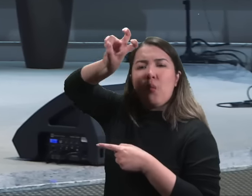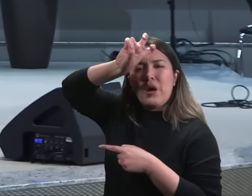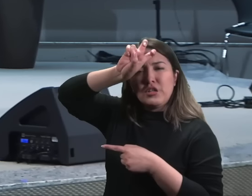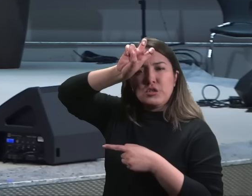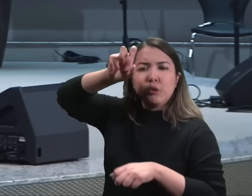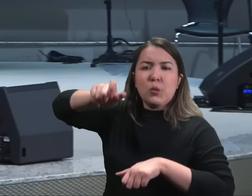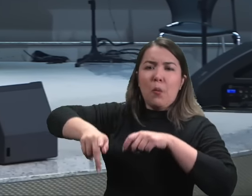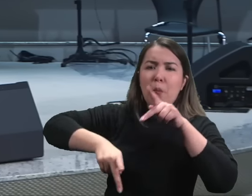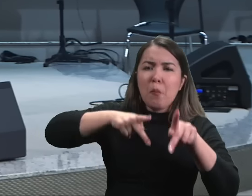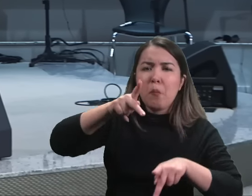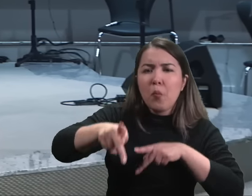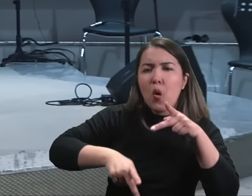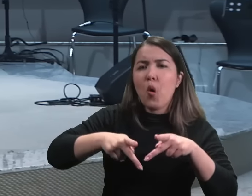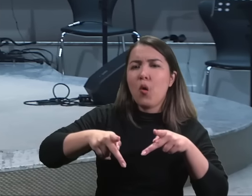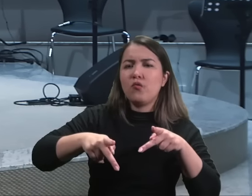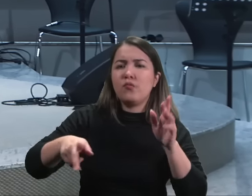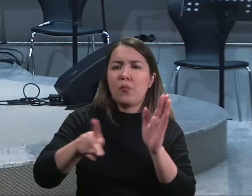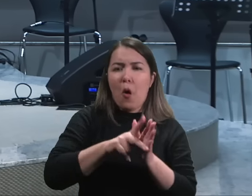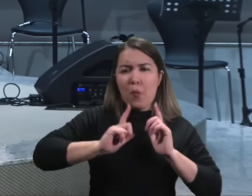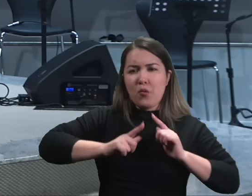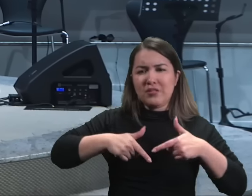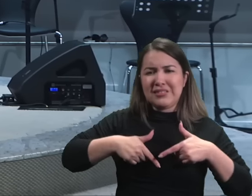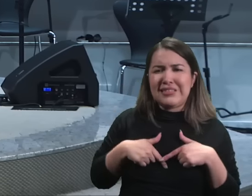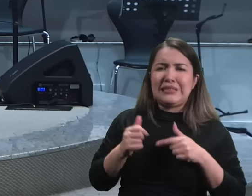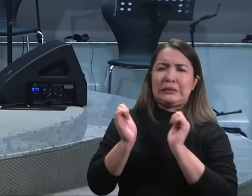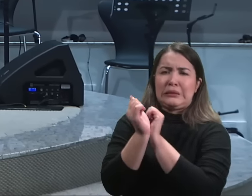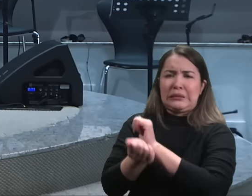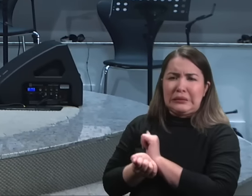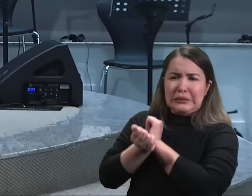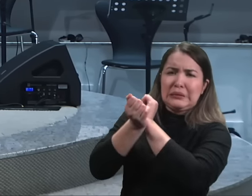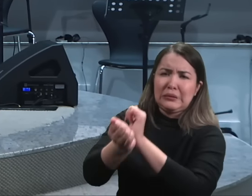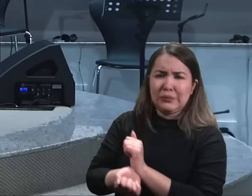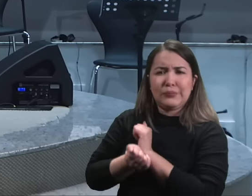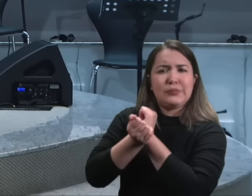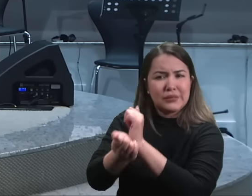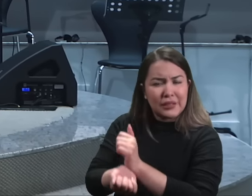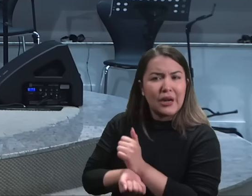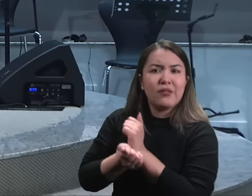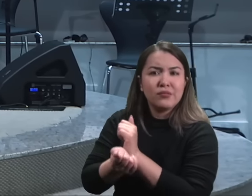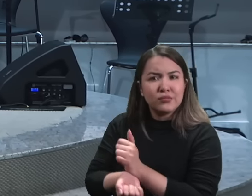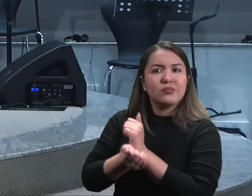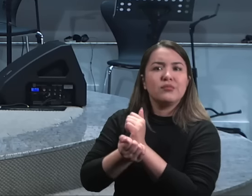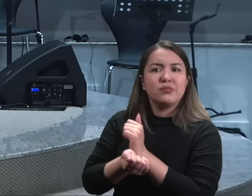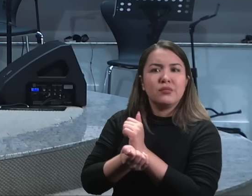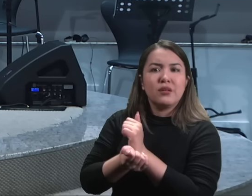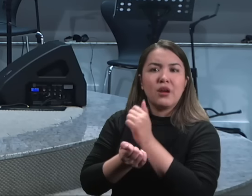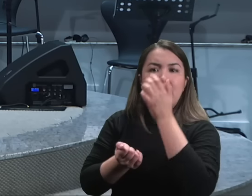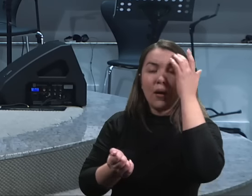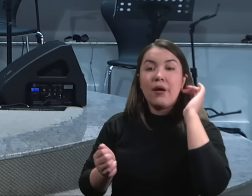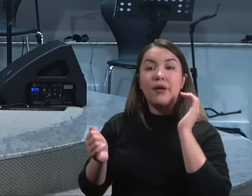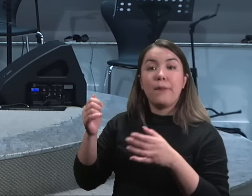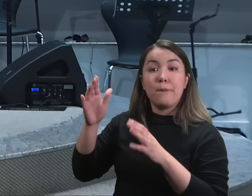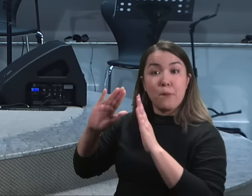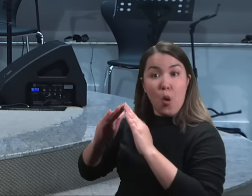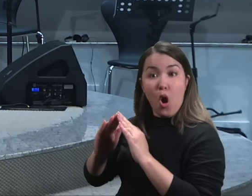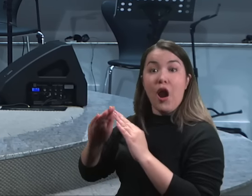de Israel 400 anos ali 250 anos praticamente no Egito